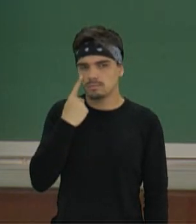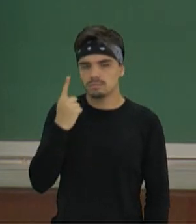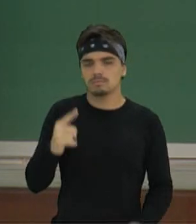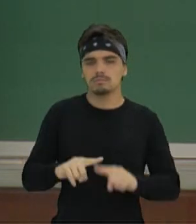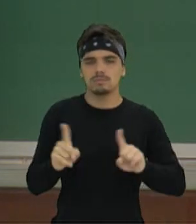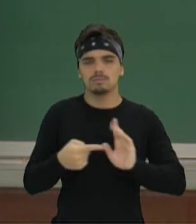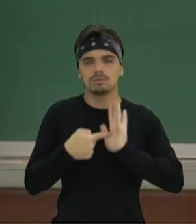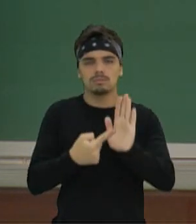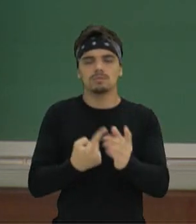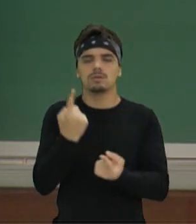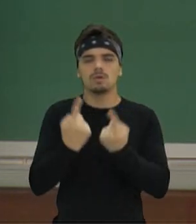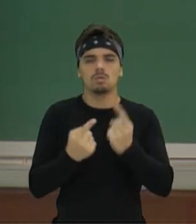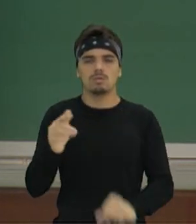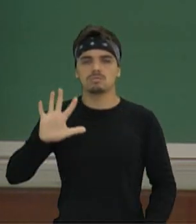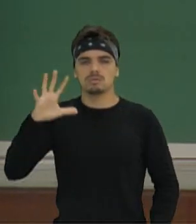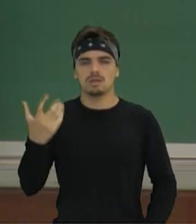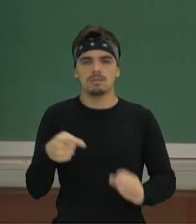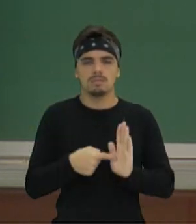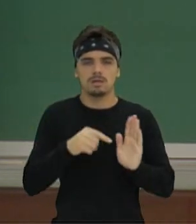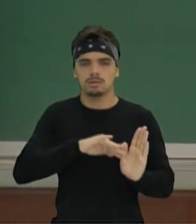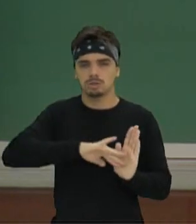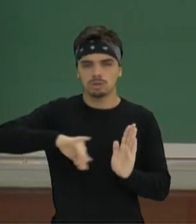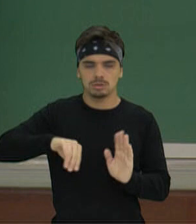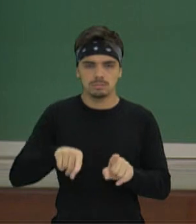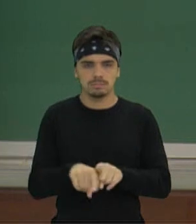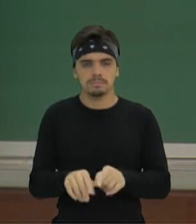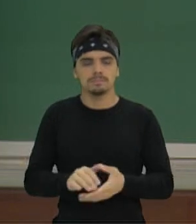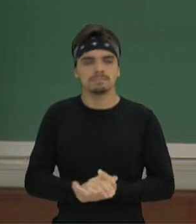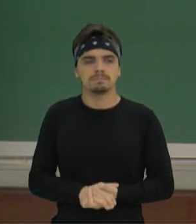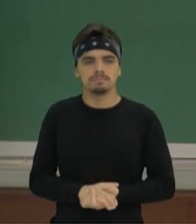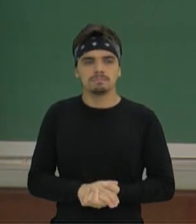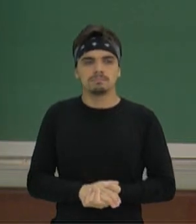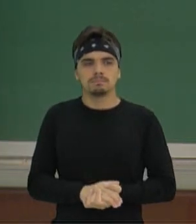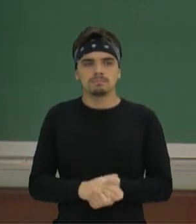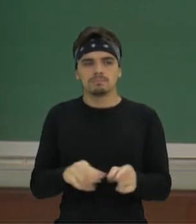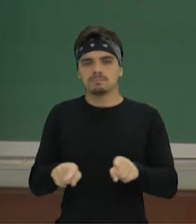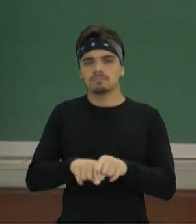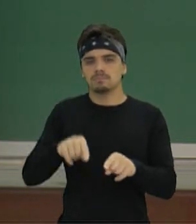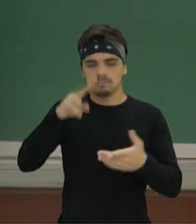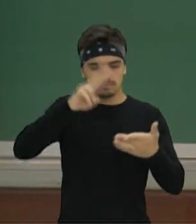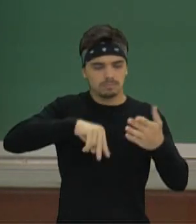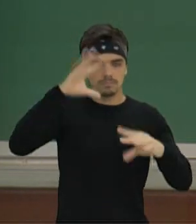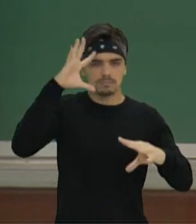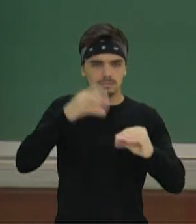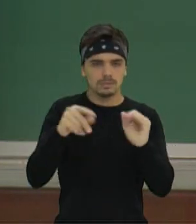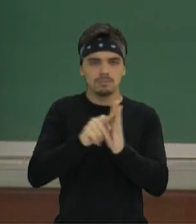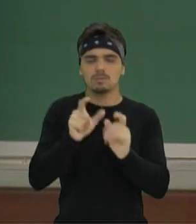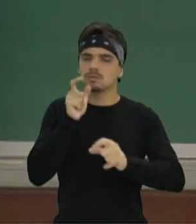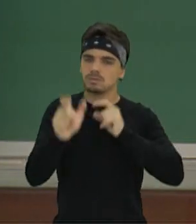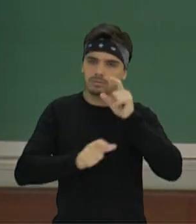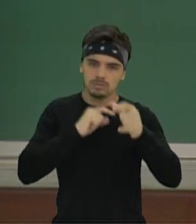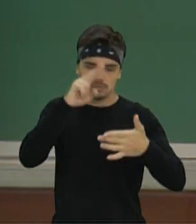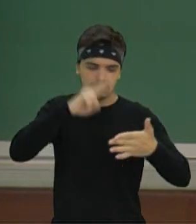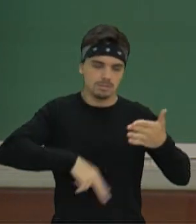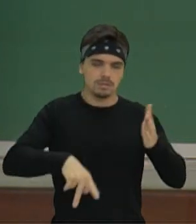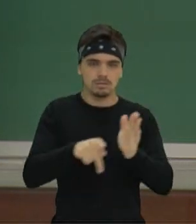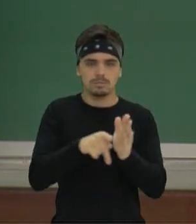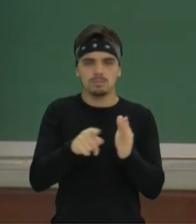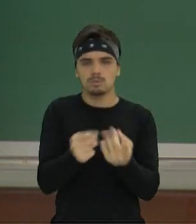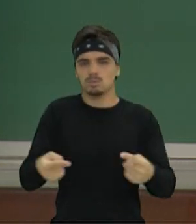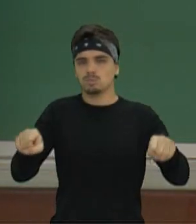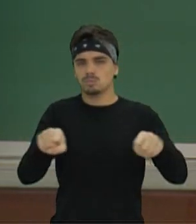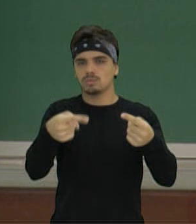os pronomes relativos podem ser omitidos, tá? Faremos leitura e interpretação de citações e de letras de música, tá?